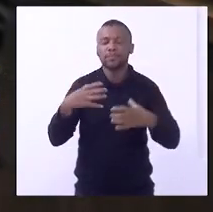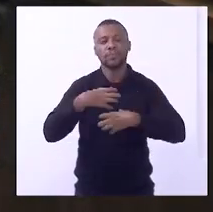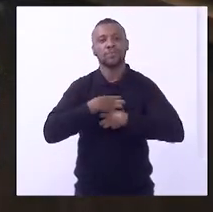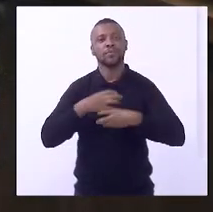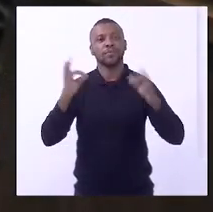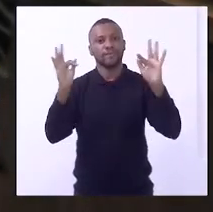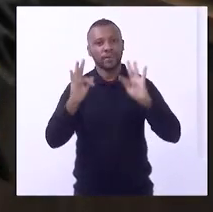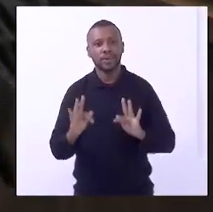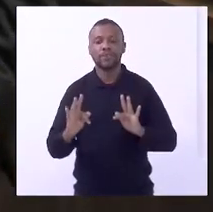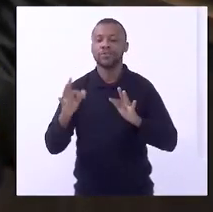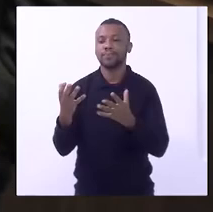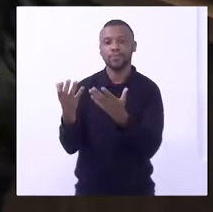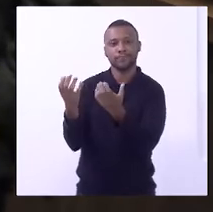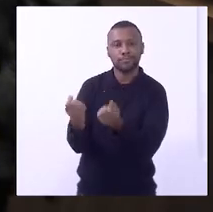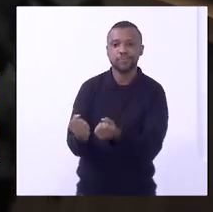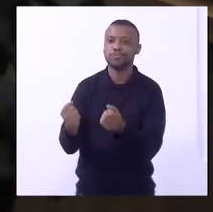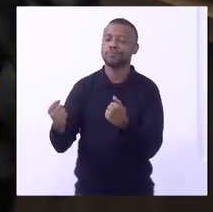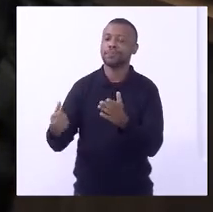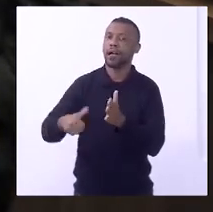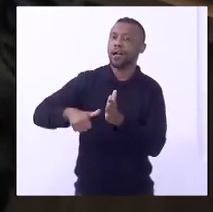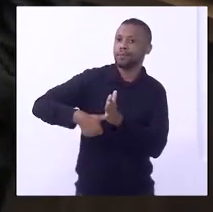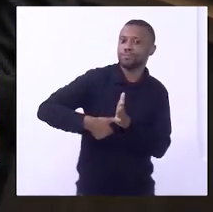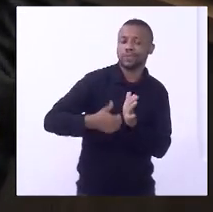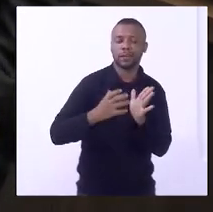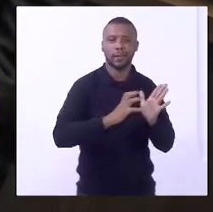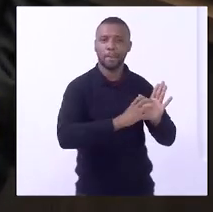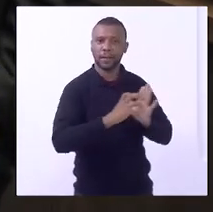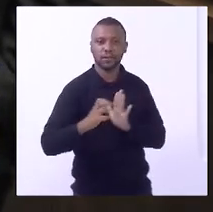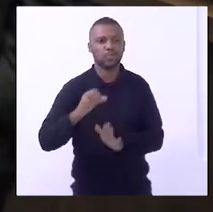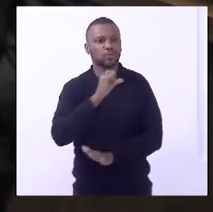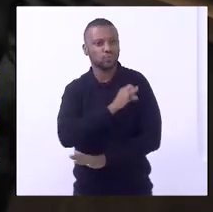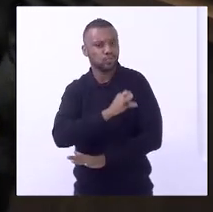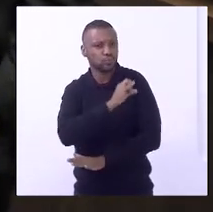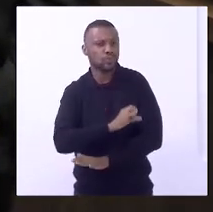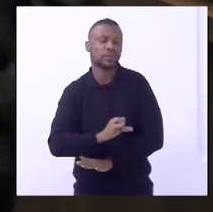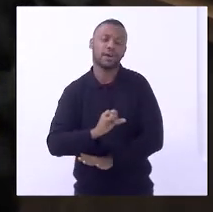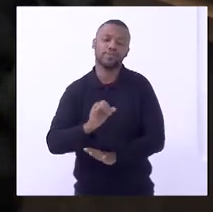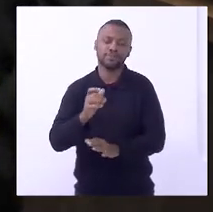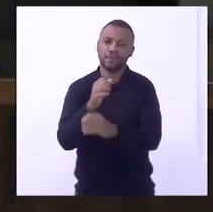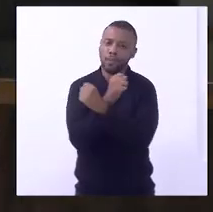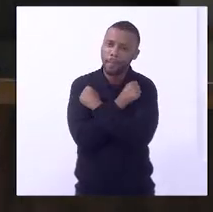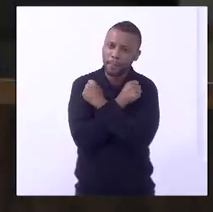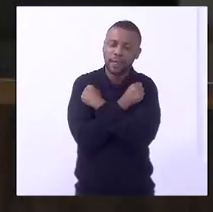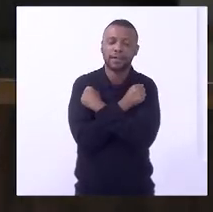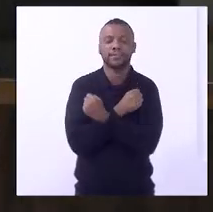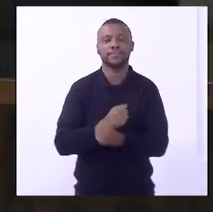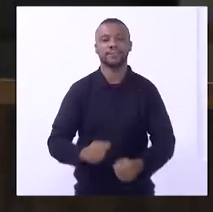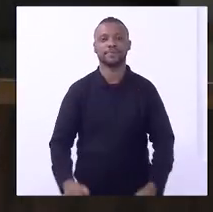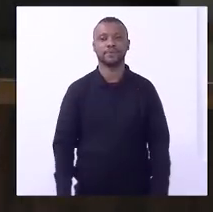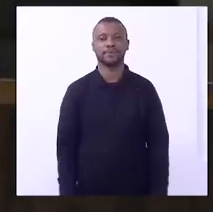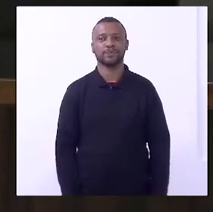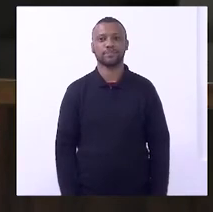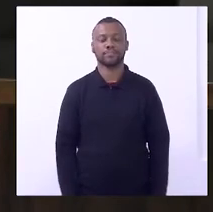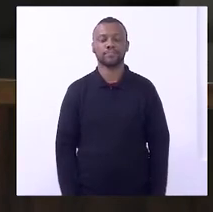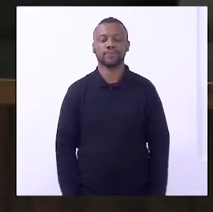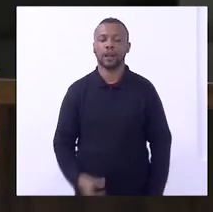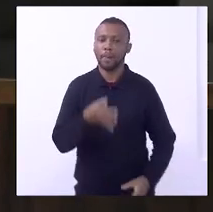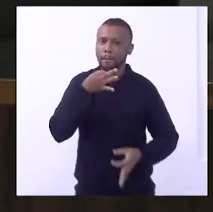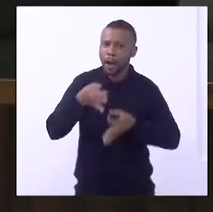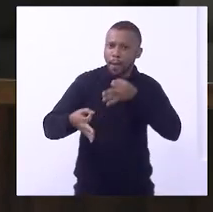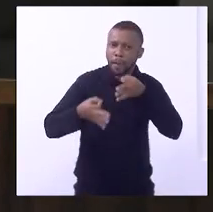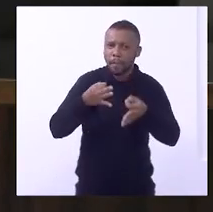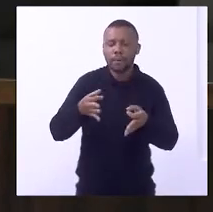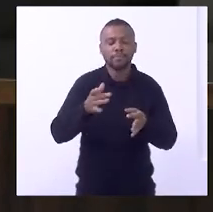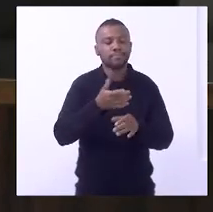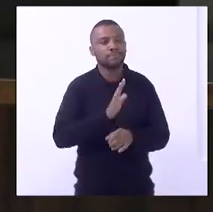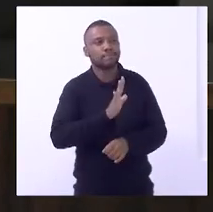sua entrada nesse grande partido do Estado do Rio de Janeiro. Grande abraço. Com os pareceres... Senhor